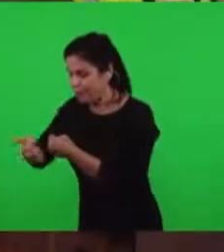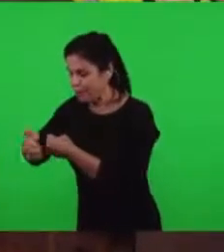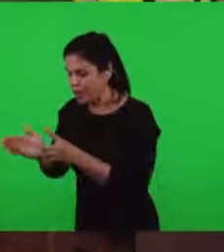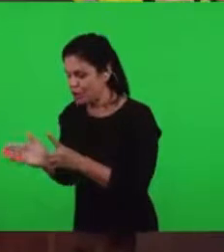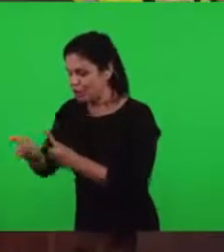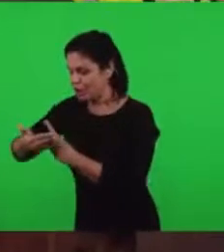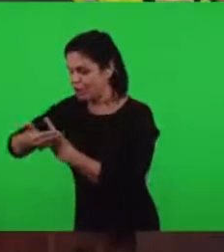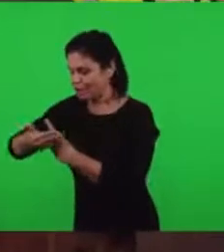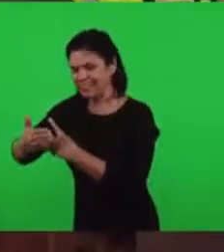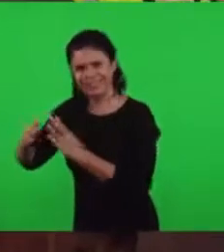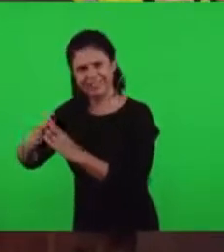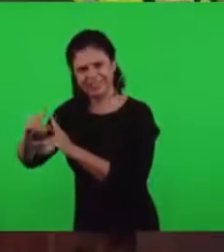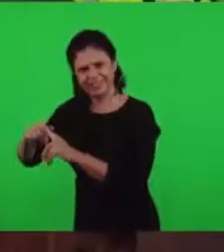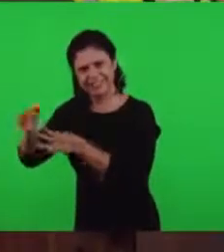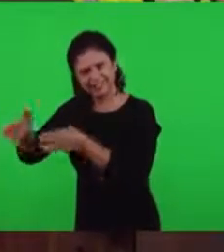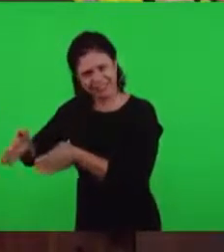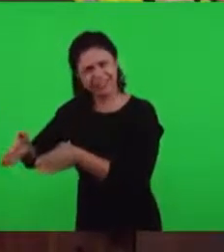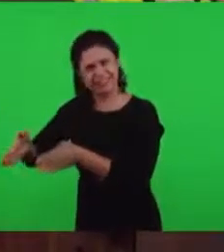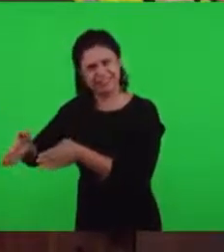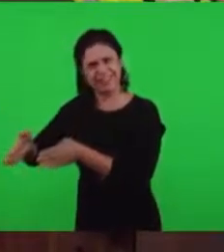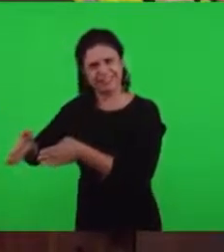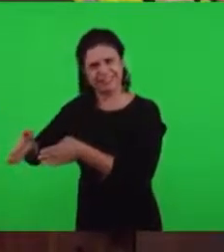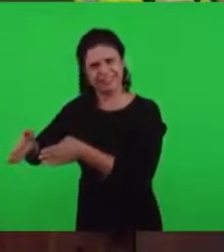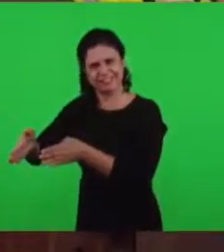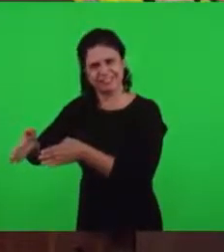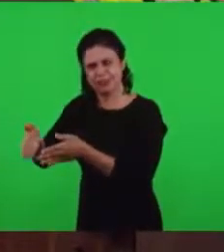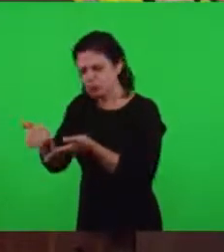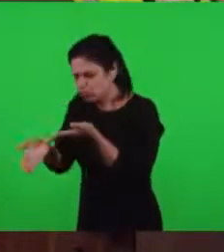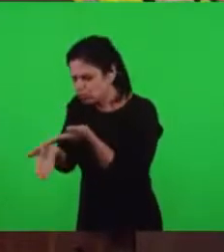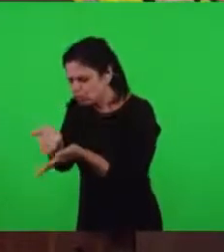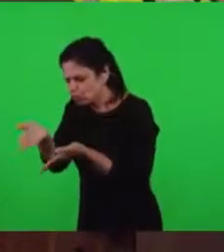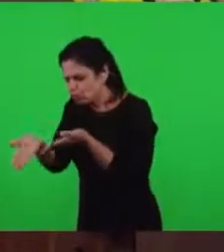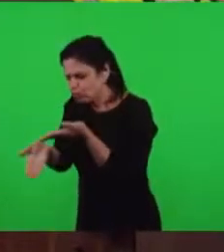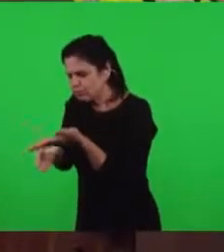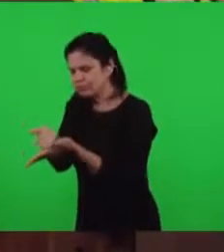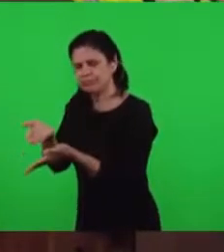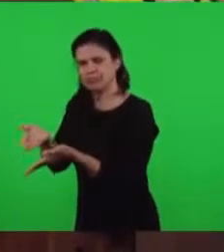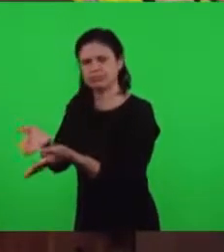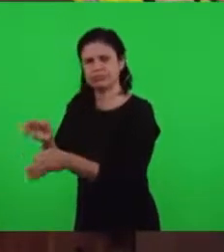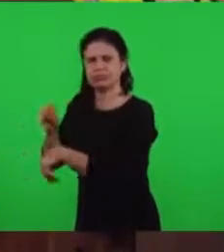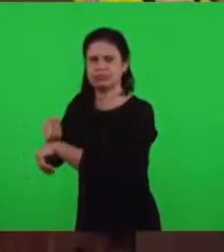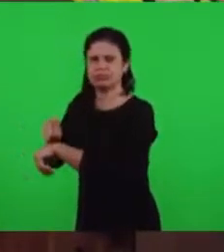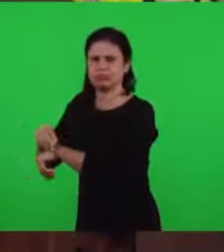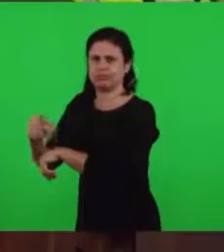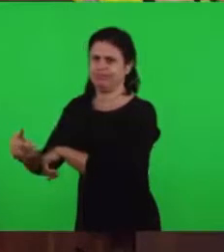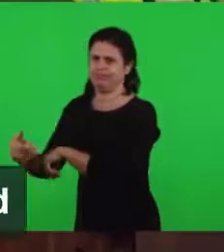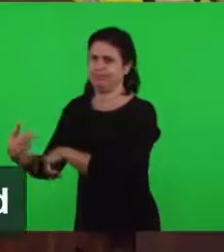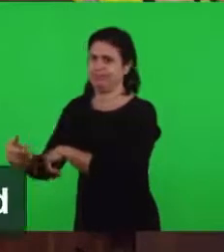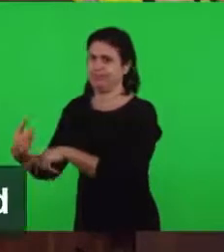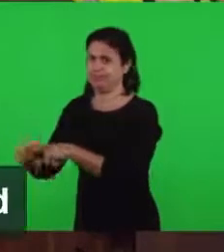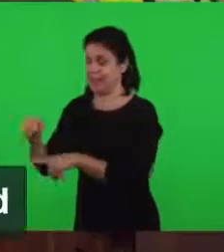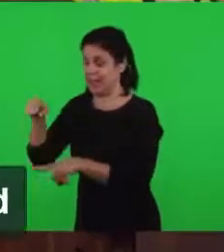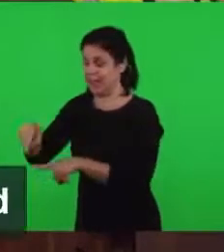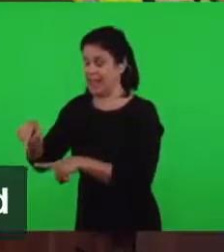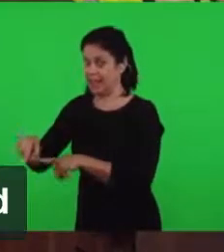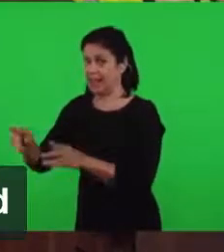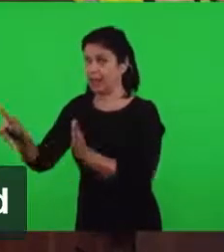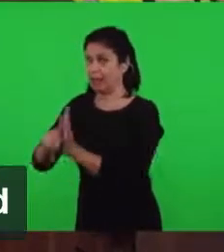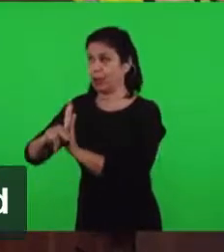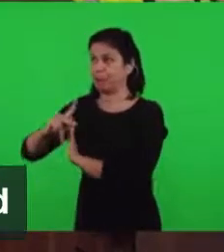para preservar a igreja faz parte do seu